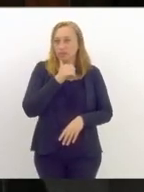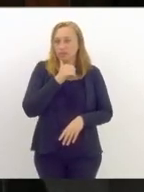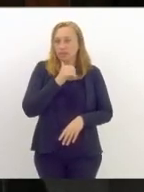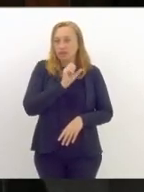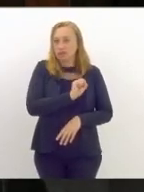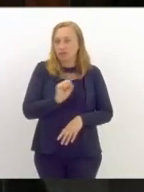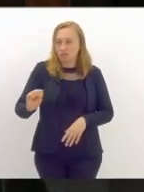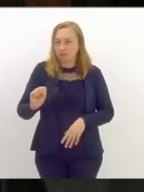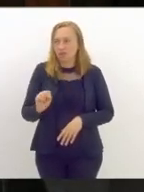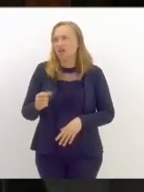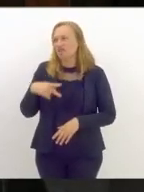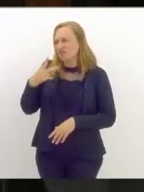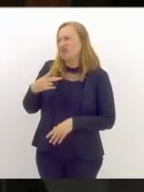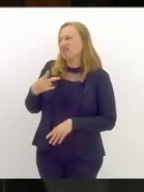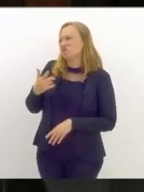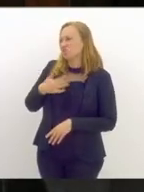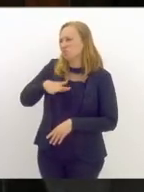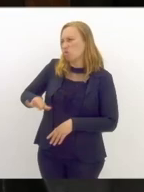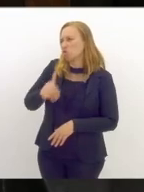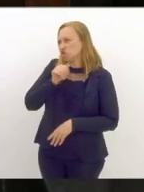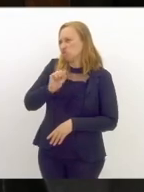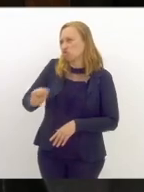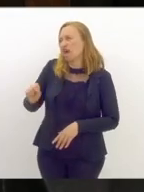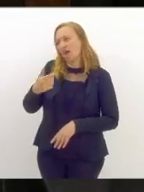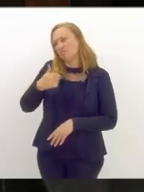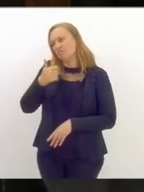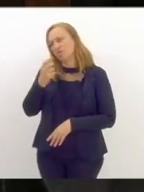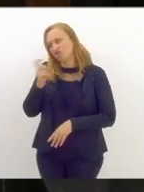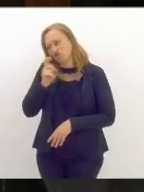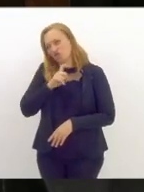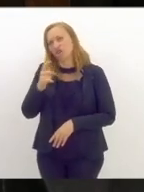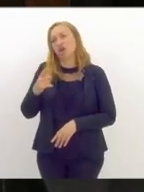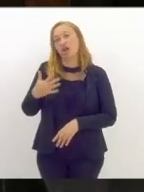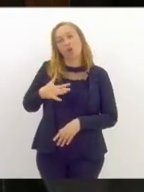história de que a gente não gosta de sogra é mentira, eu adoro minha sogra, ela está aqui presente,